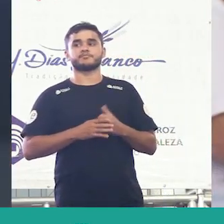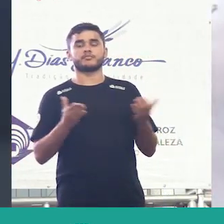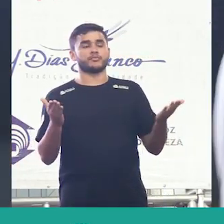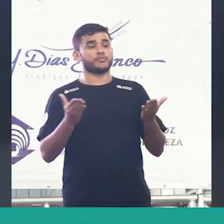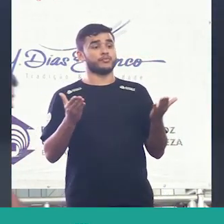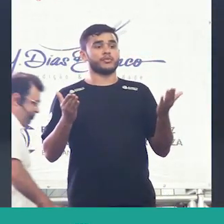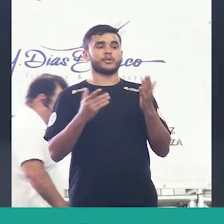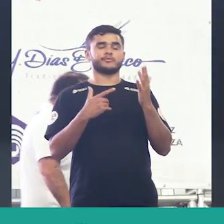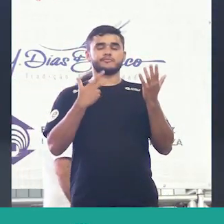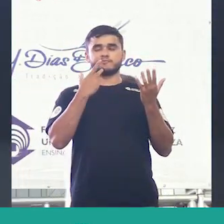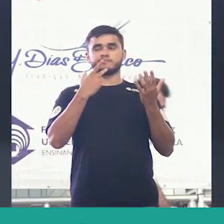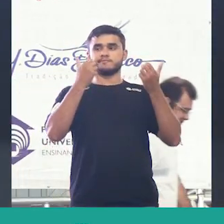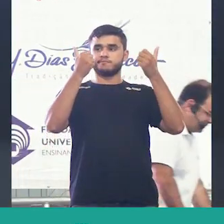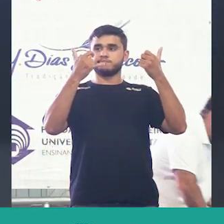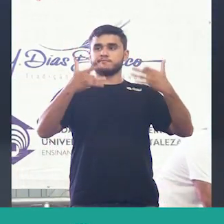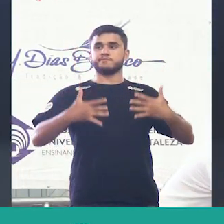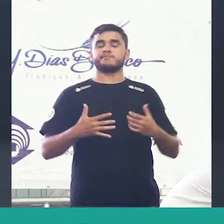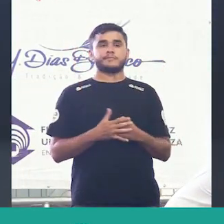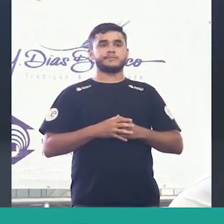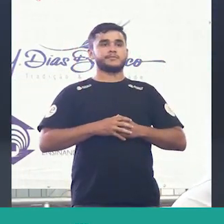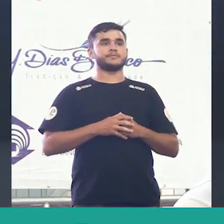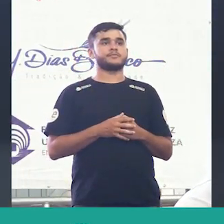gente viu aqui agora.